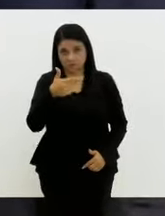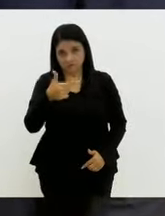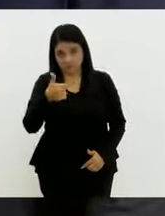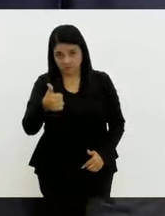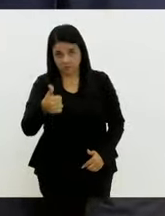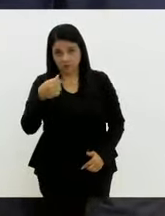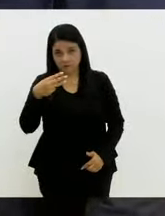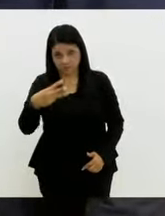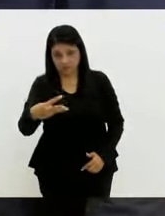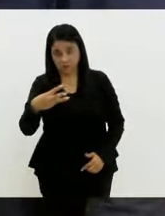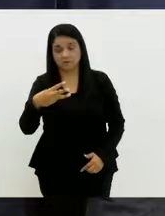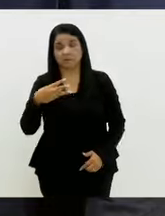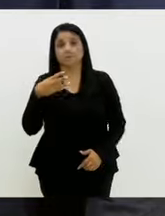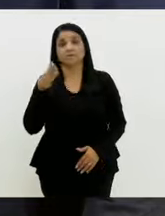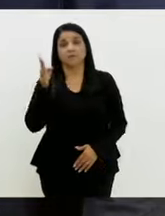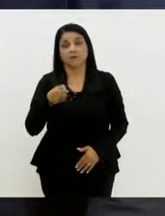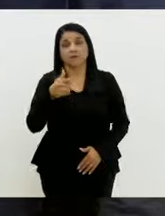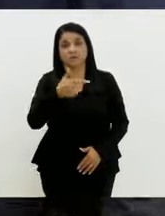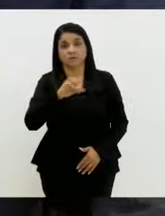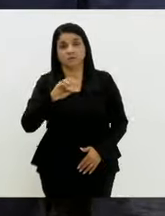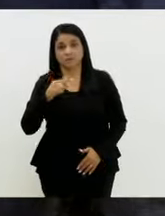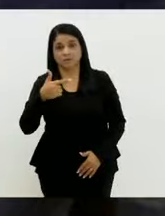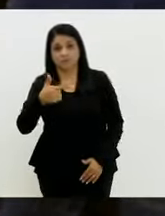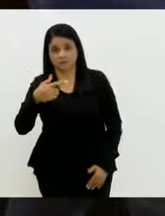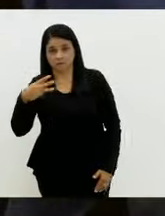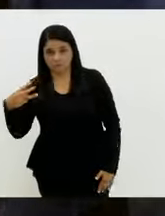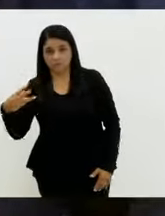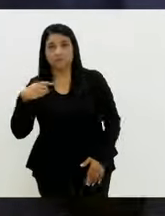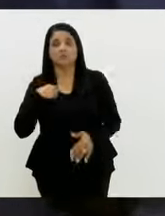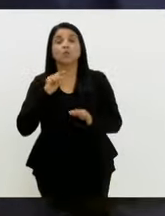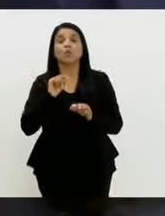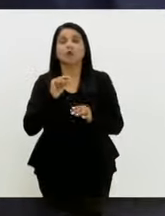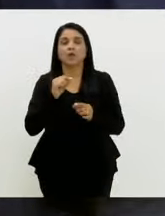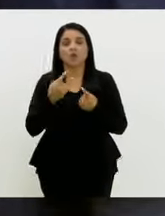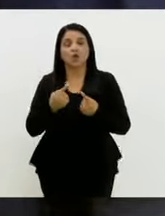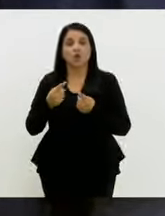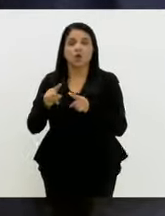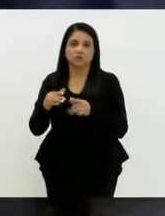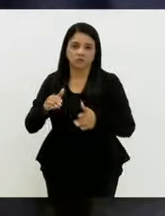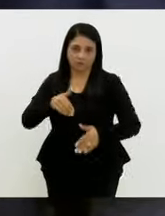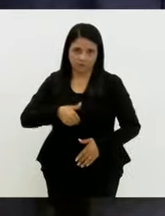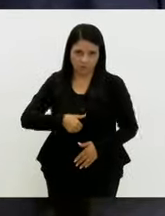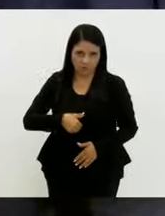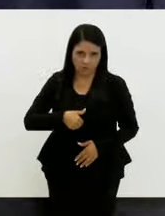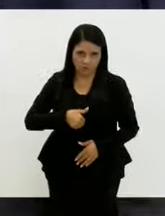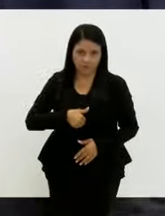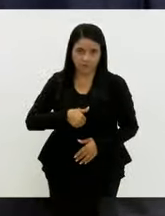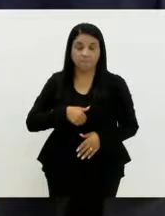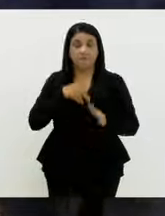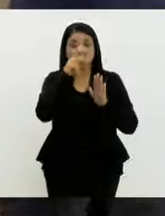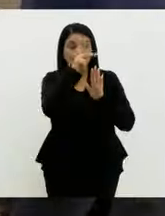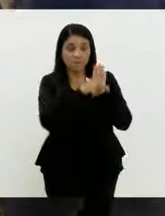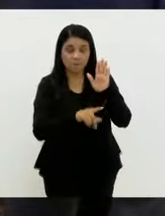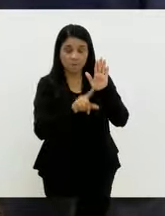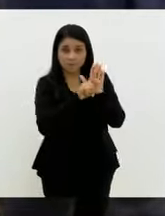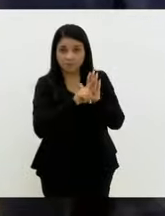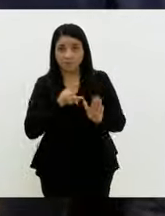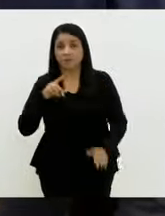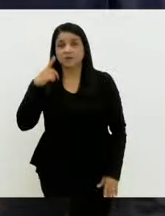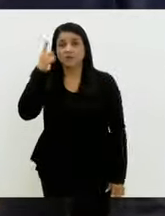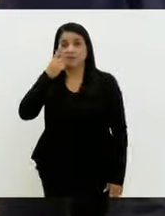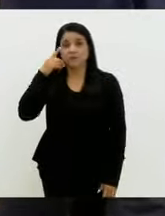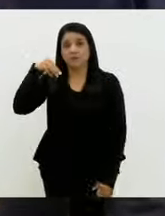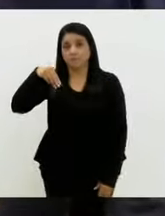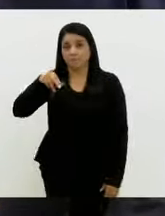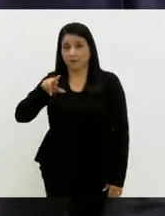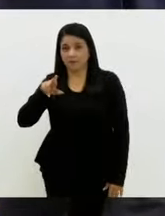essencial e importante, que é o combate à fome de fato. E o projeto da deputada Marina traz esse